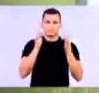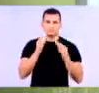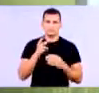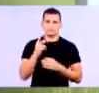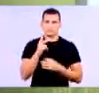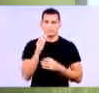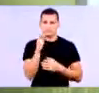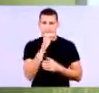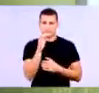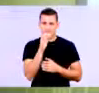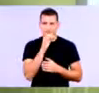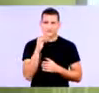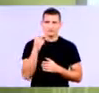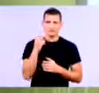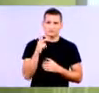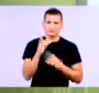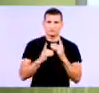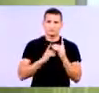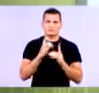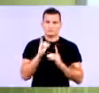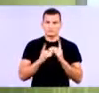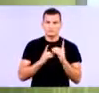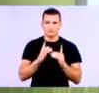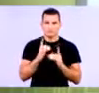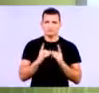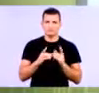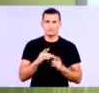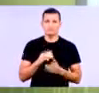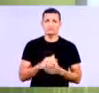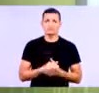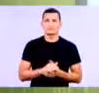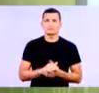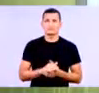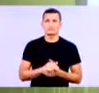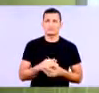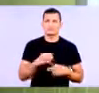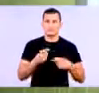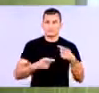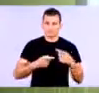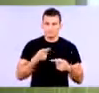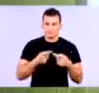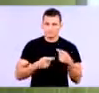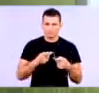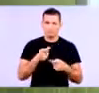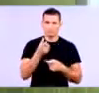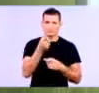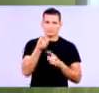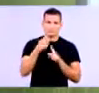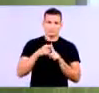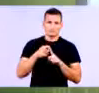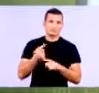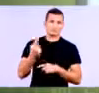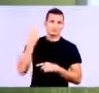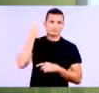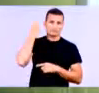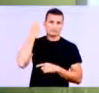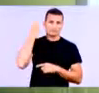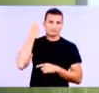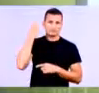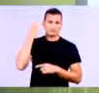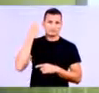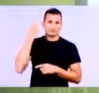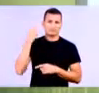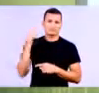sua rapidez, pelo seu dinamismo, o que a política aplicada há 6 meses atrás pode não ser